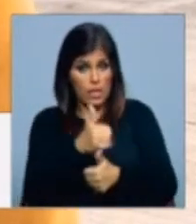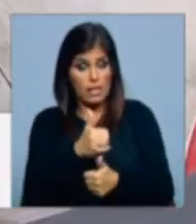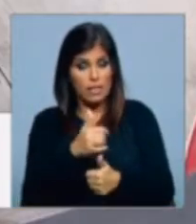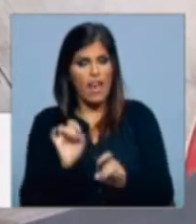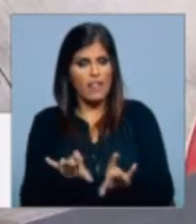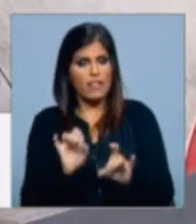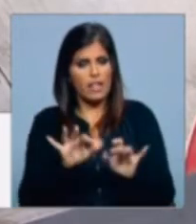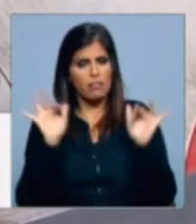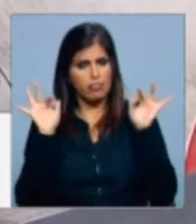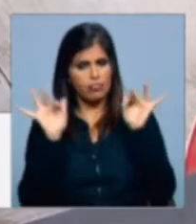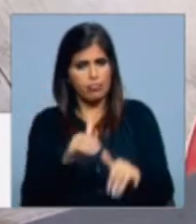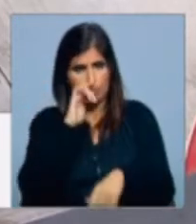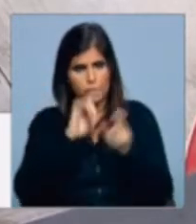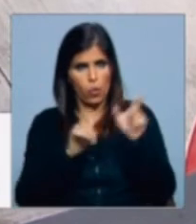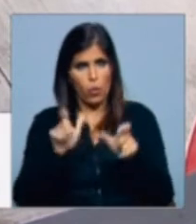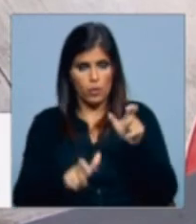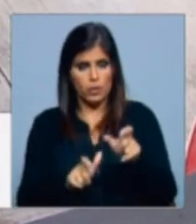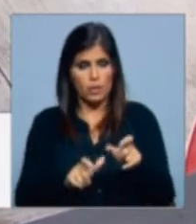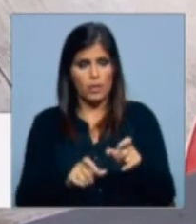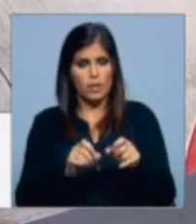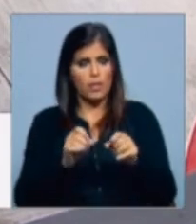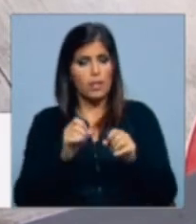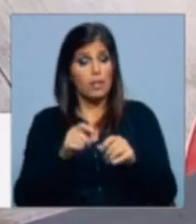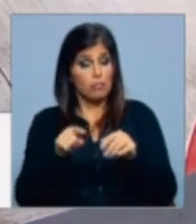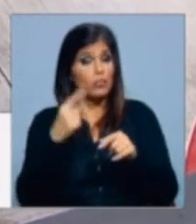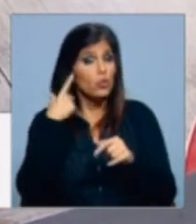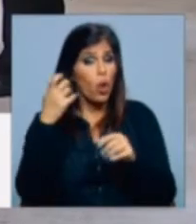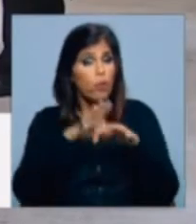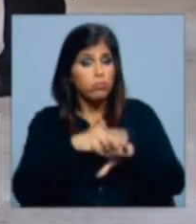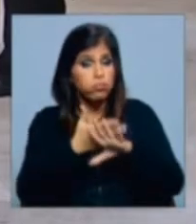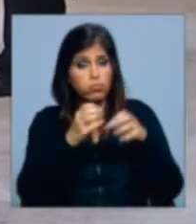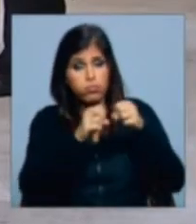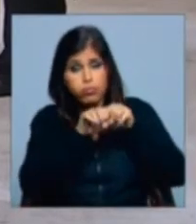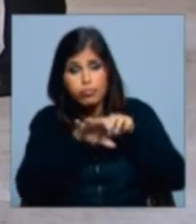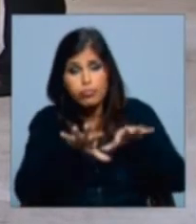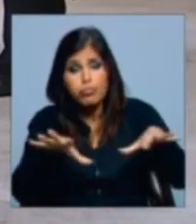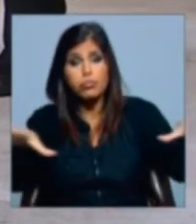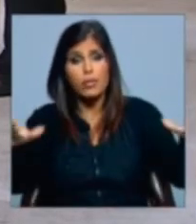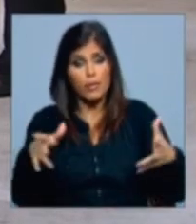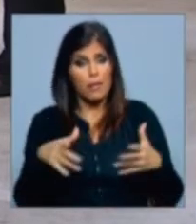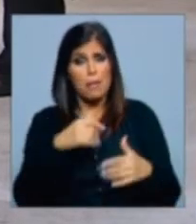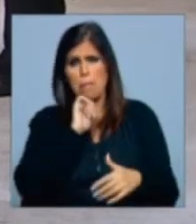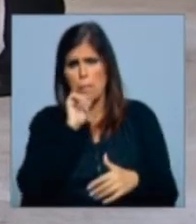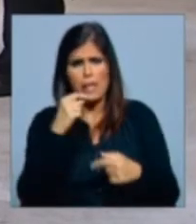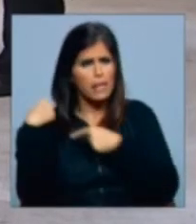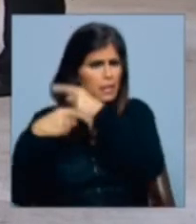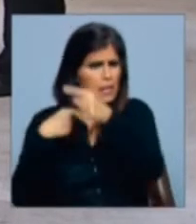as aglomerações. Com estes amplificadores não se perde a tradição em Guimarães, até porque as